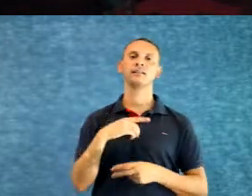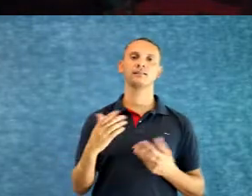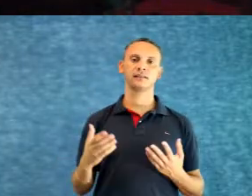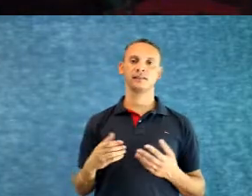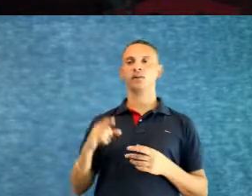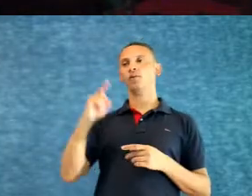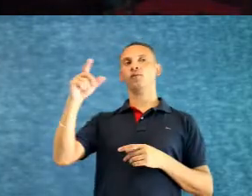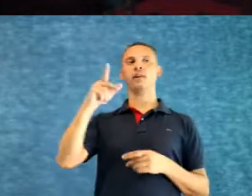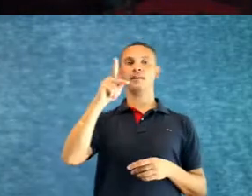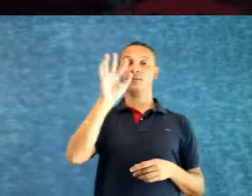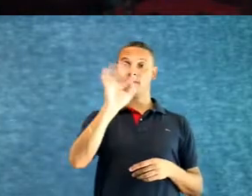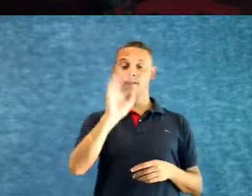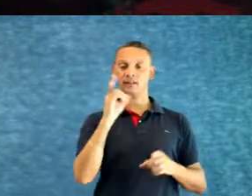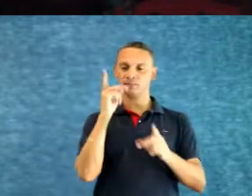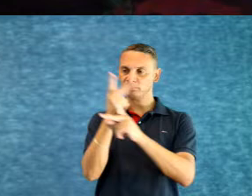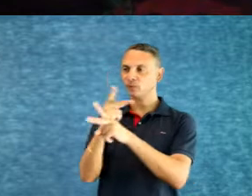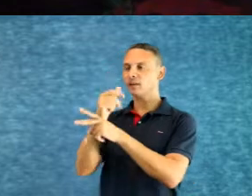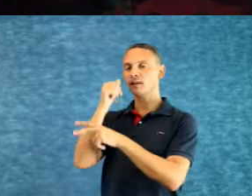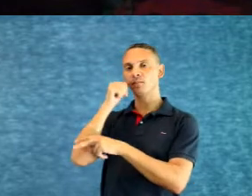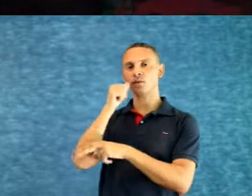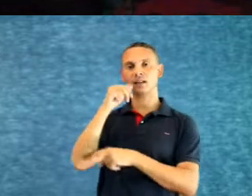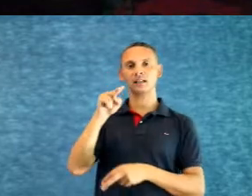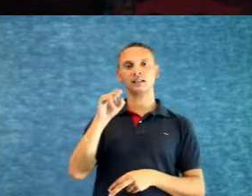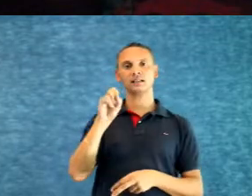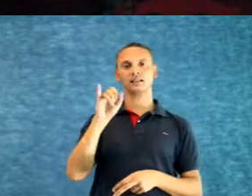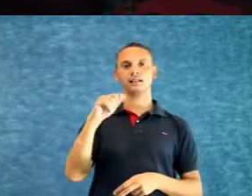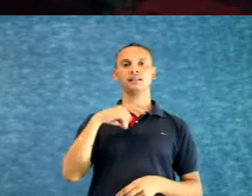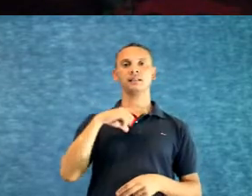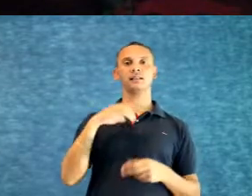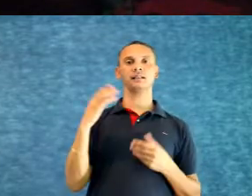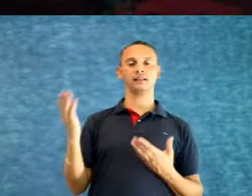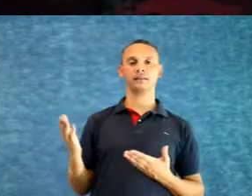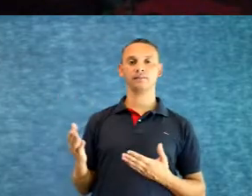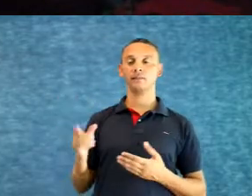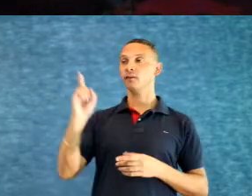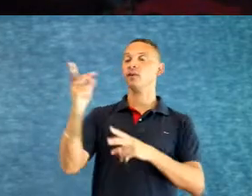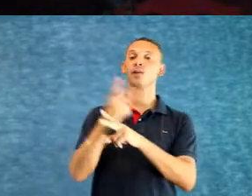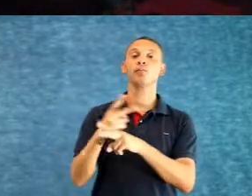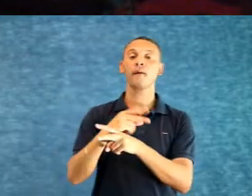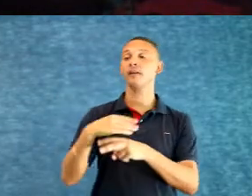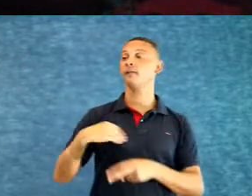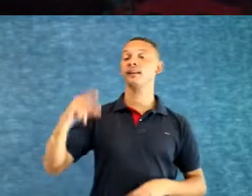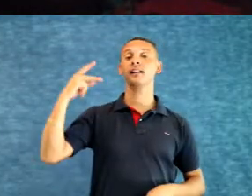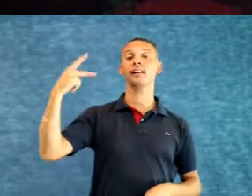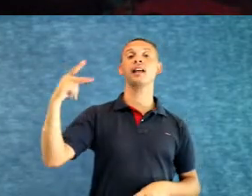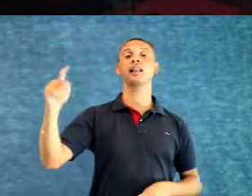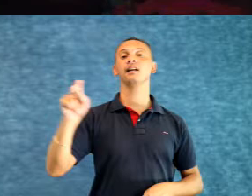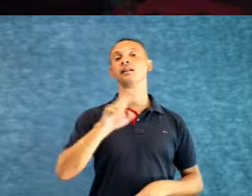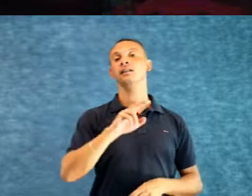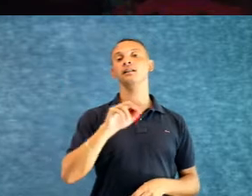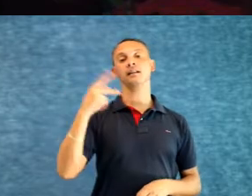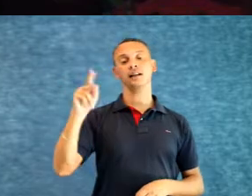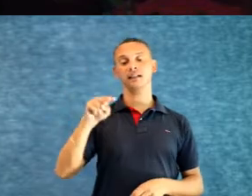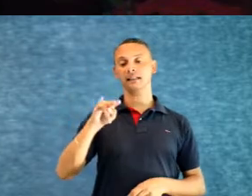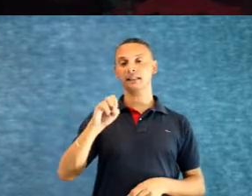Dumas, Victor Hugo, sabe, ela se correspondeu com o Alexandre Herculano, o português, ela tinha